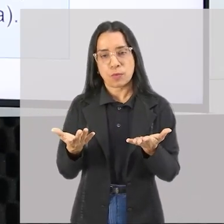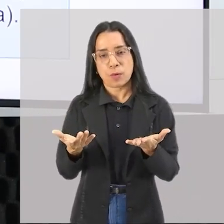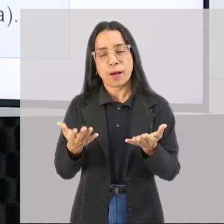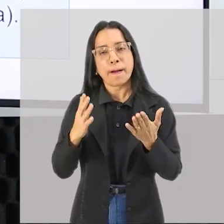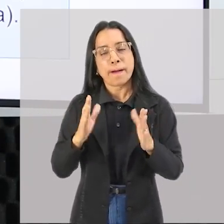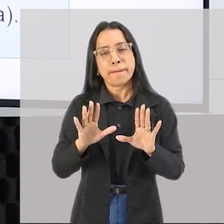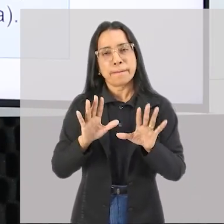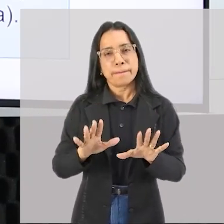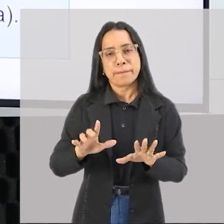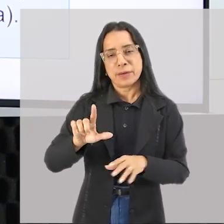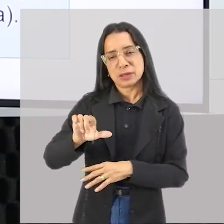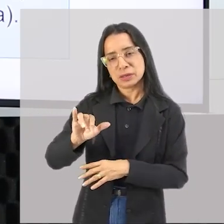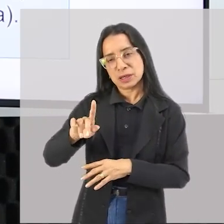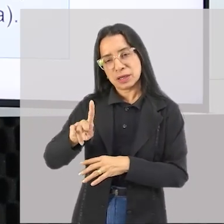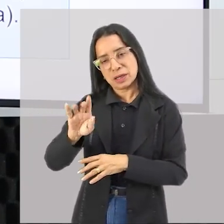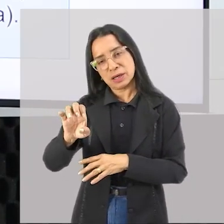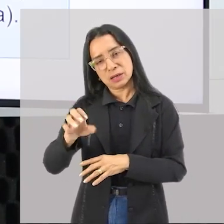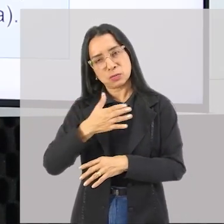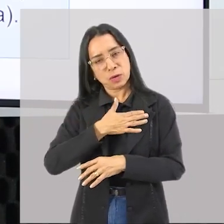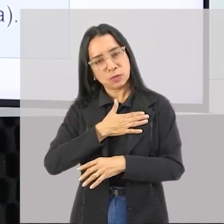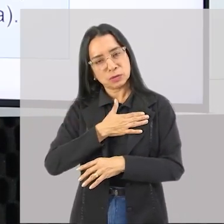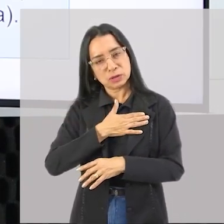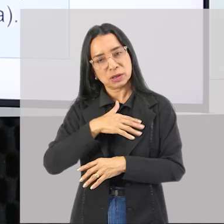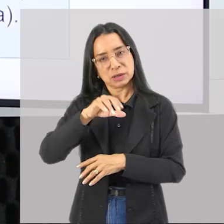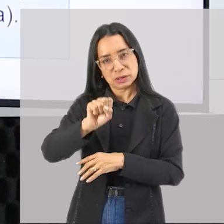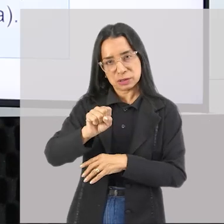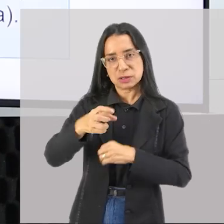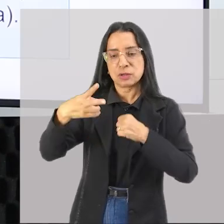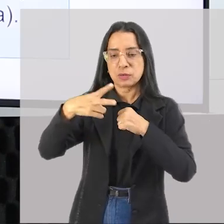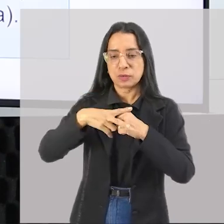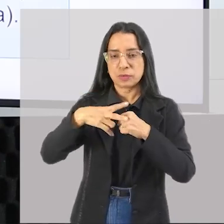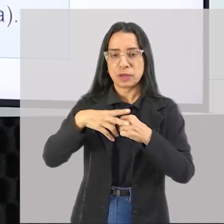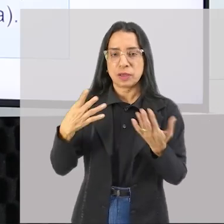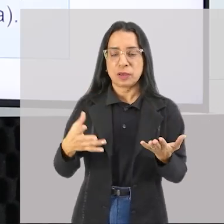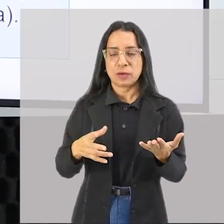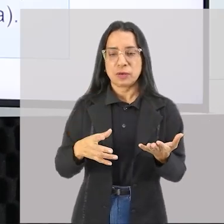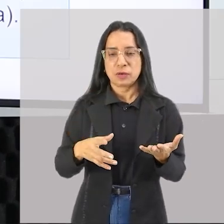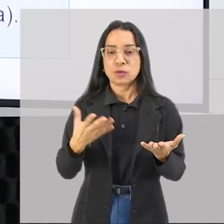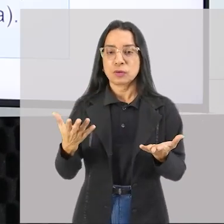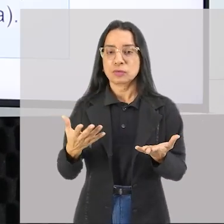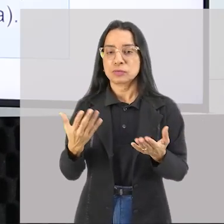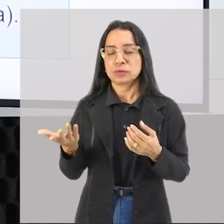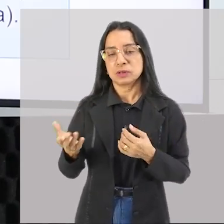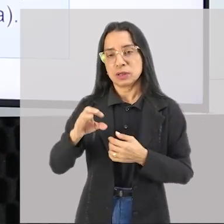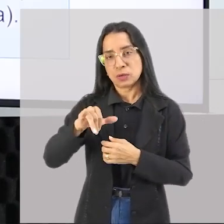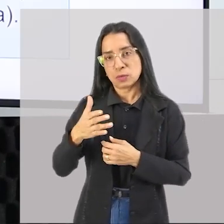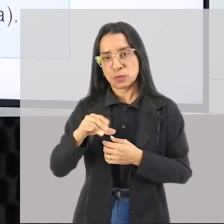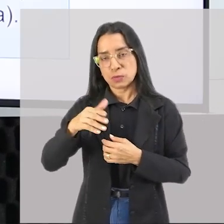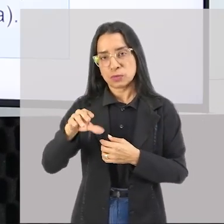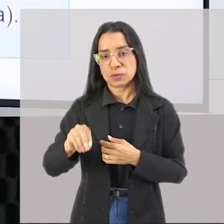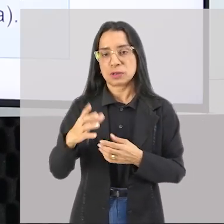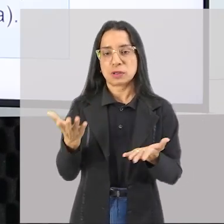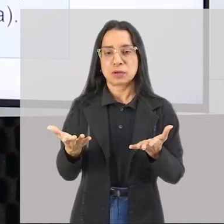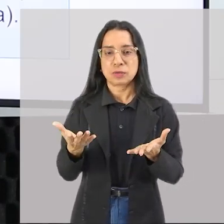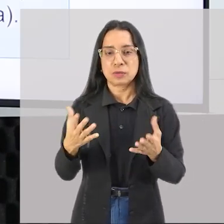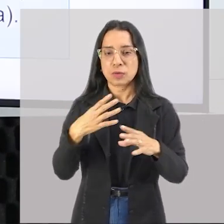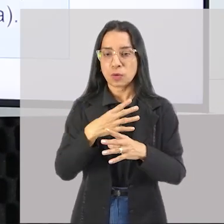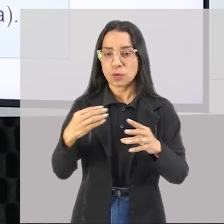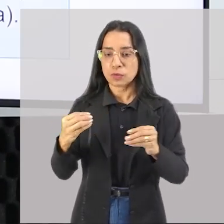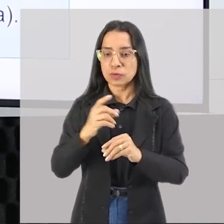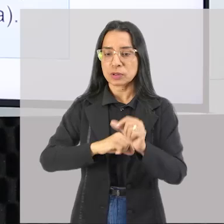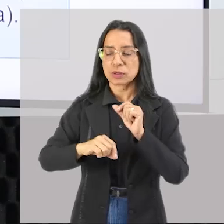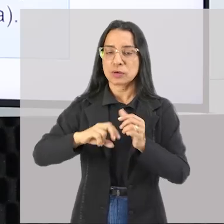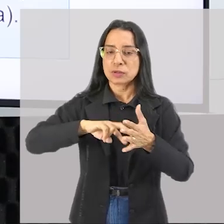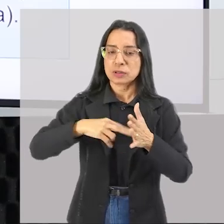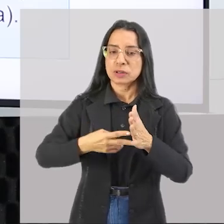Professora, mas like não é gostar? Sim, quando ele é verbo. Quando ele é conjunção, ele significa como. Professor,